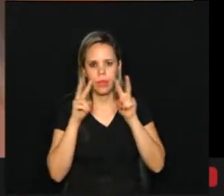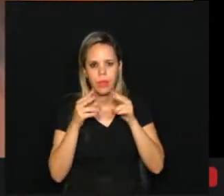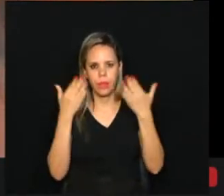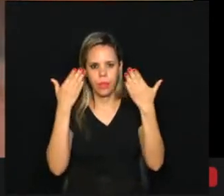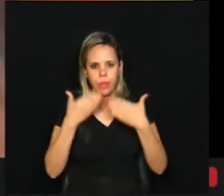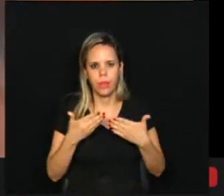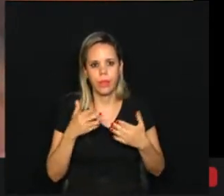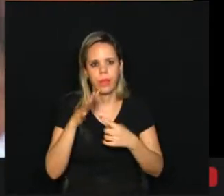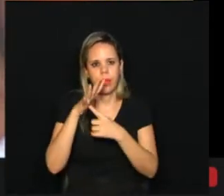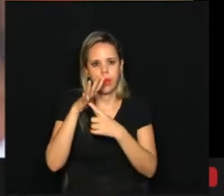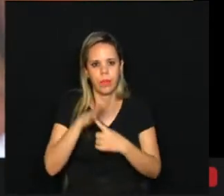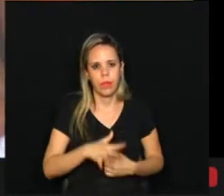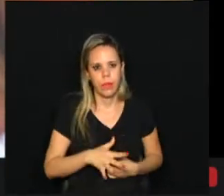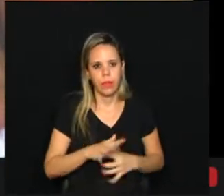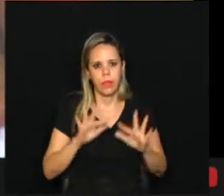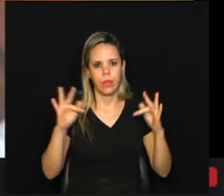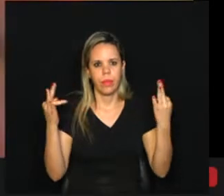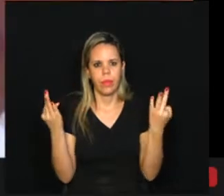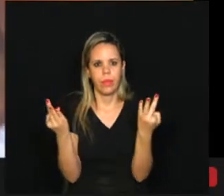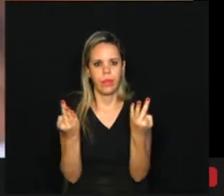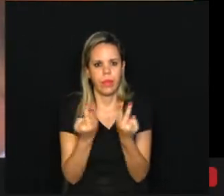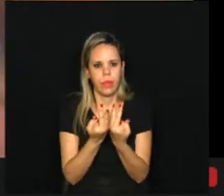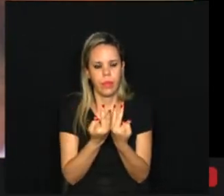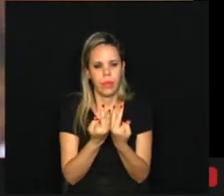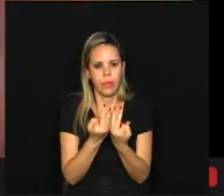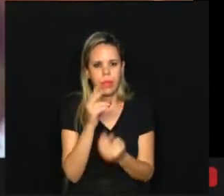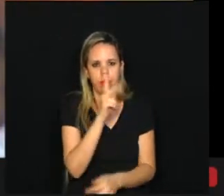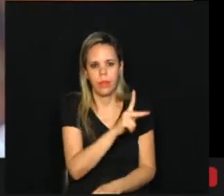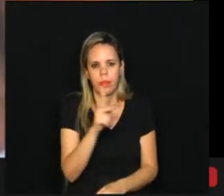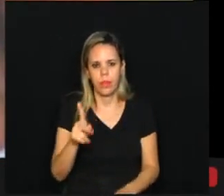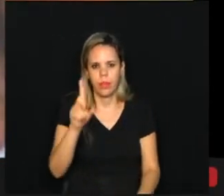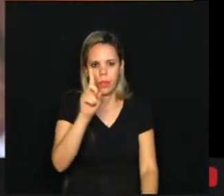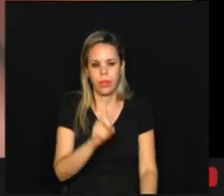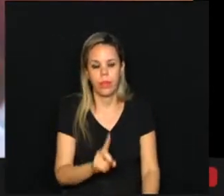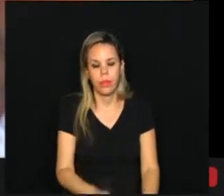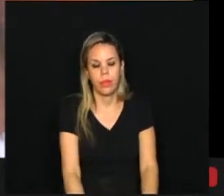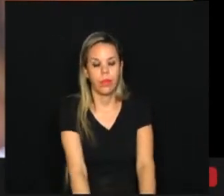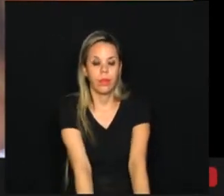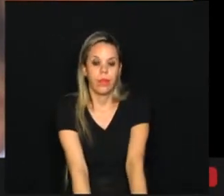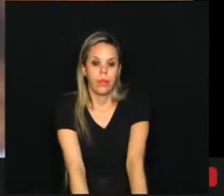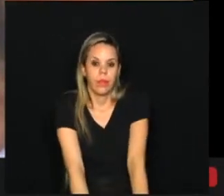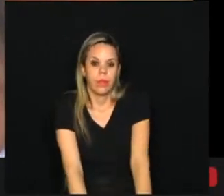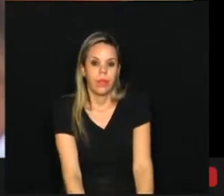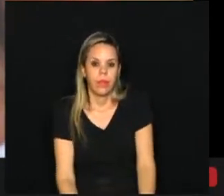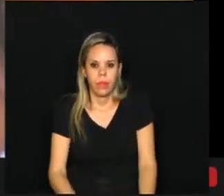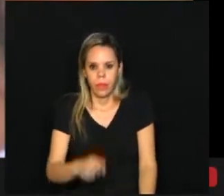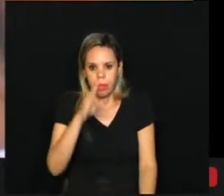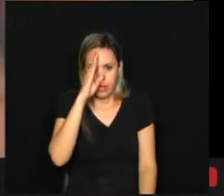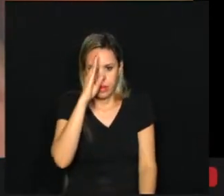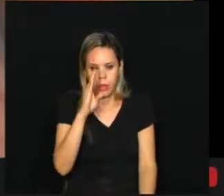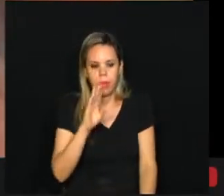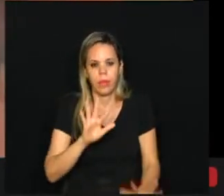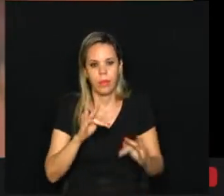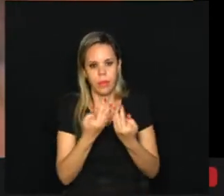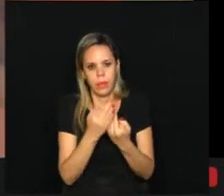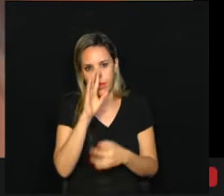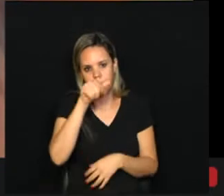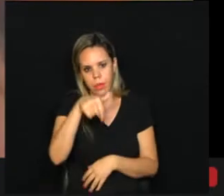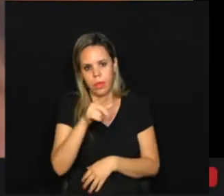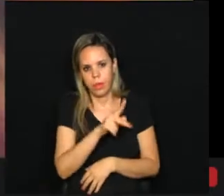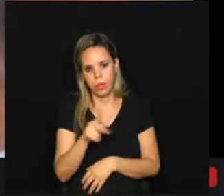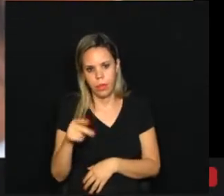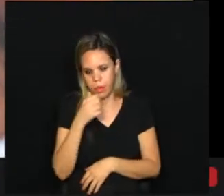sendo agredido pelos pais, por professores, enfim, né, principalmente pelos pais e depois pela professora